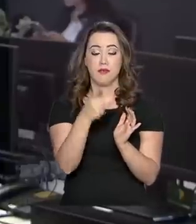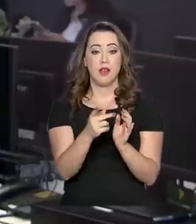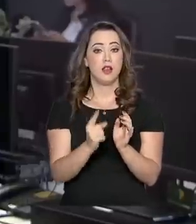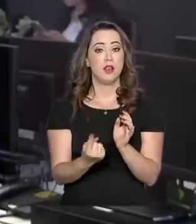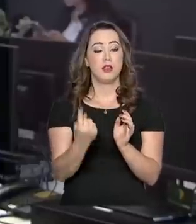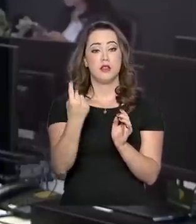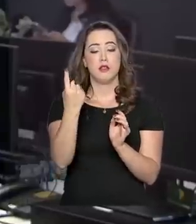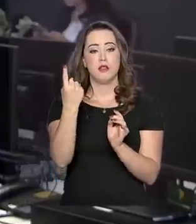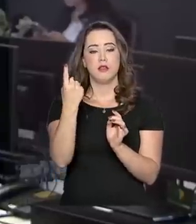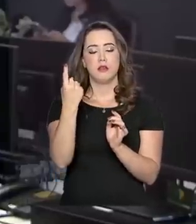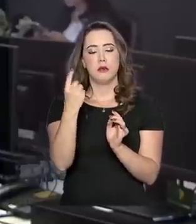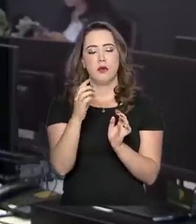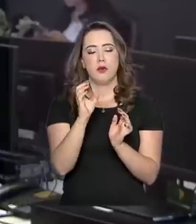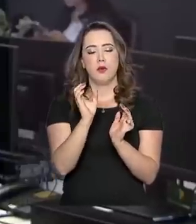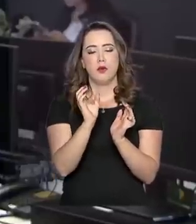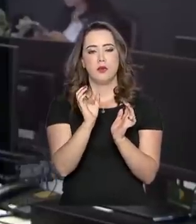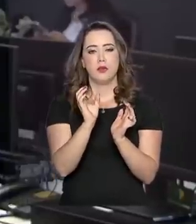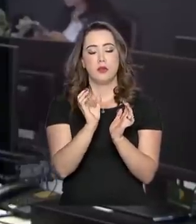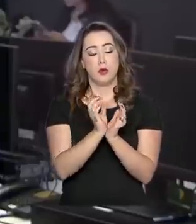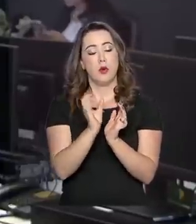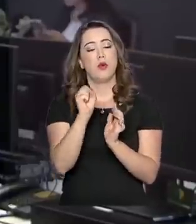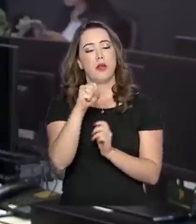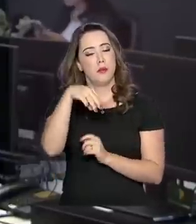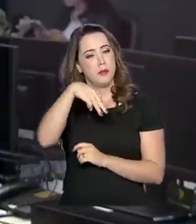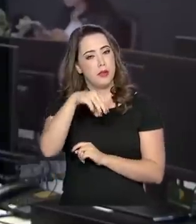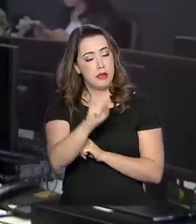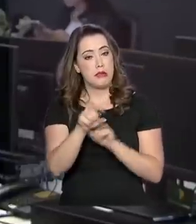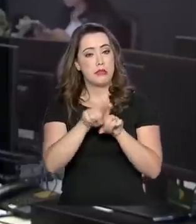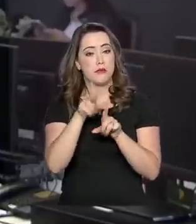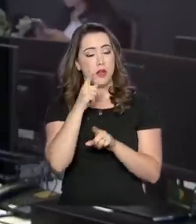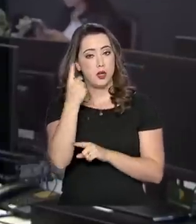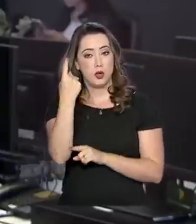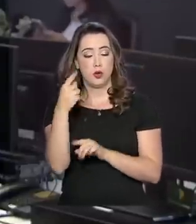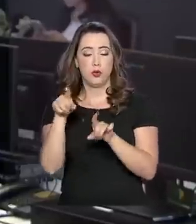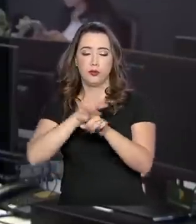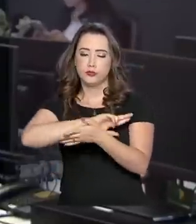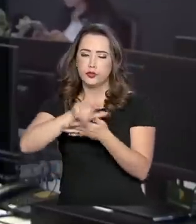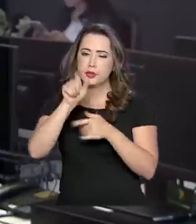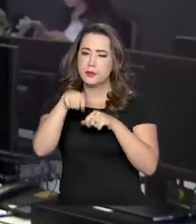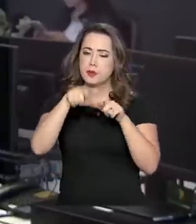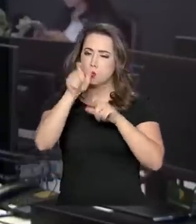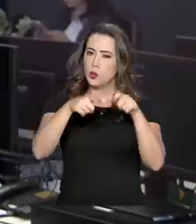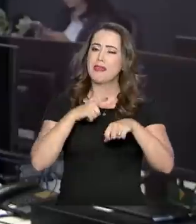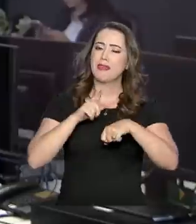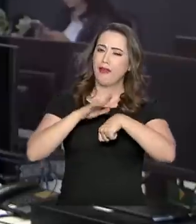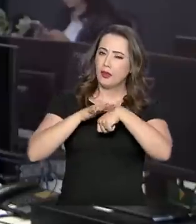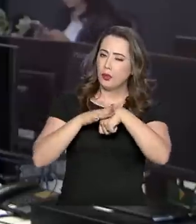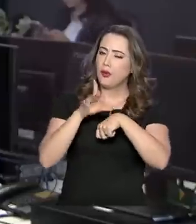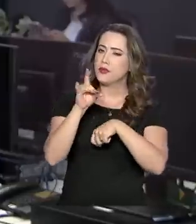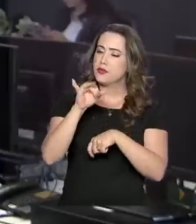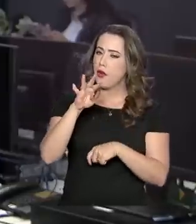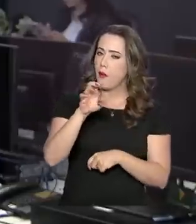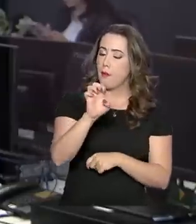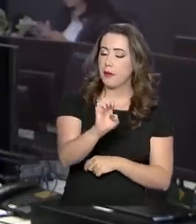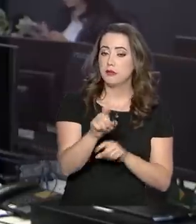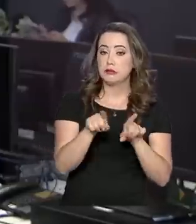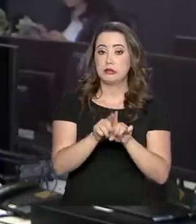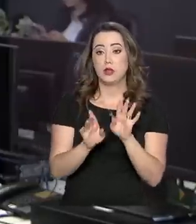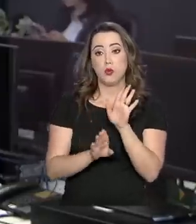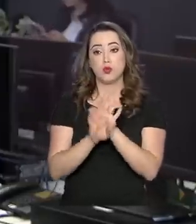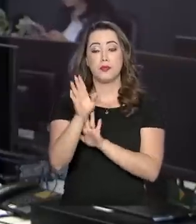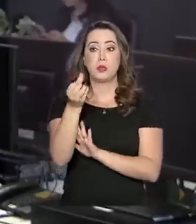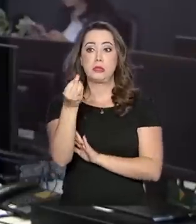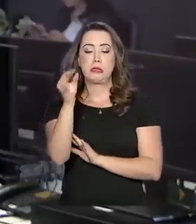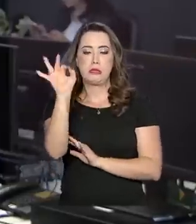diabetes. No Brasil, a doença também avança. Ministério da Saúde registrou um aumento de 60% no diagnóstico da diabetes